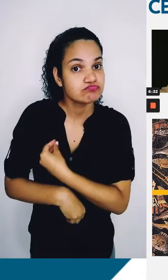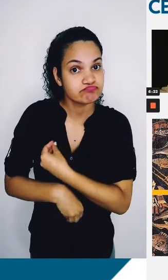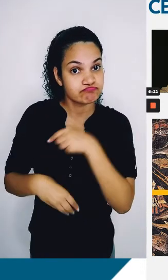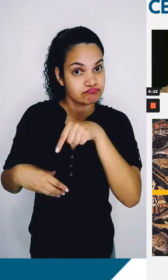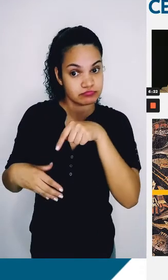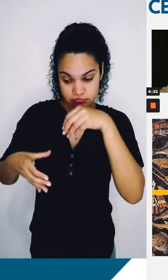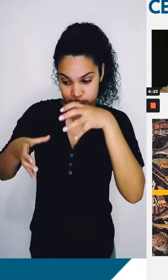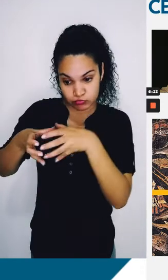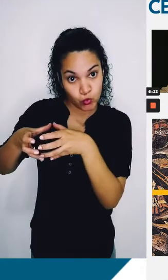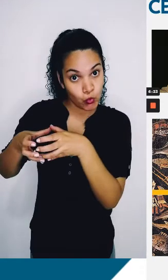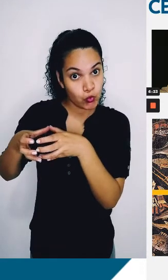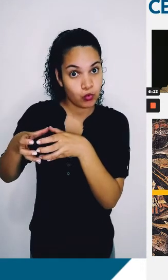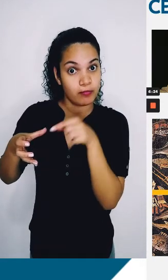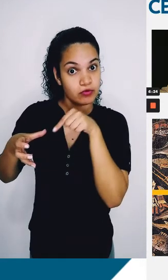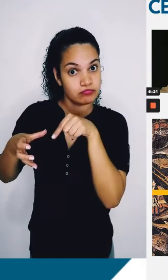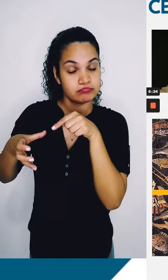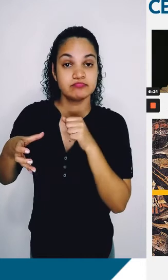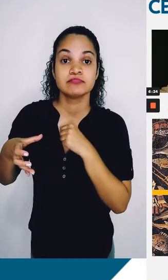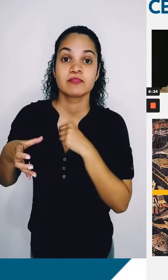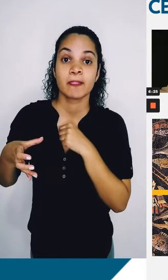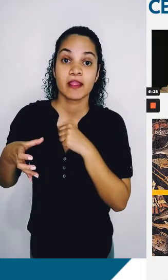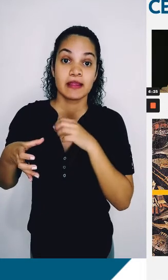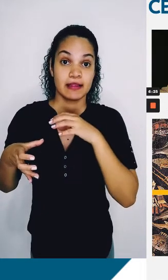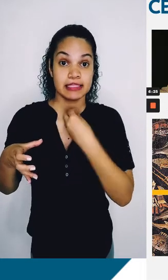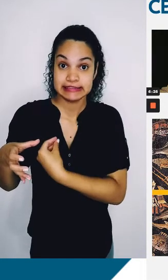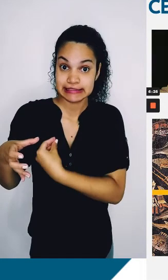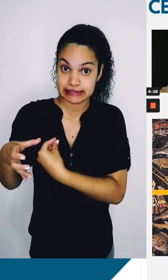conjunto de organismos, de seres vivos,